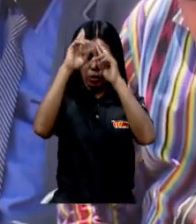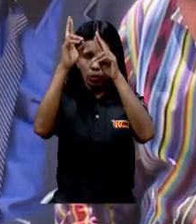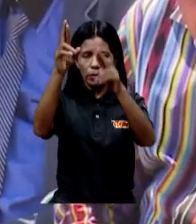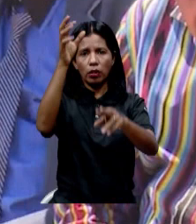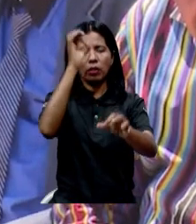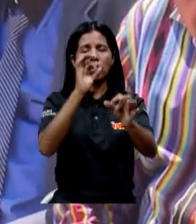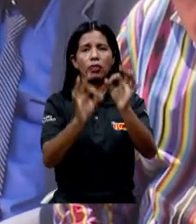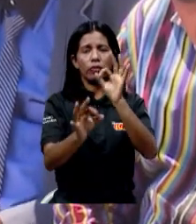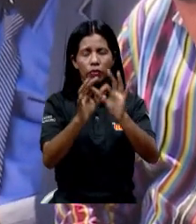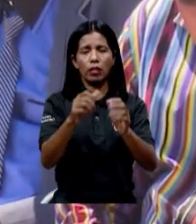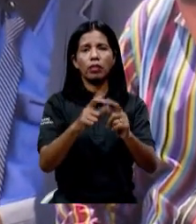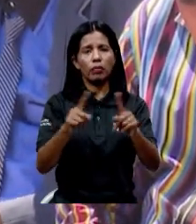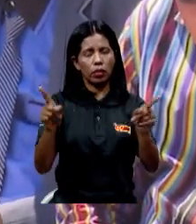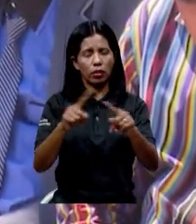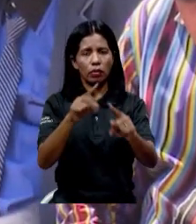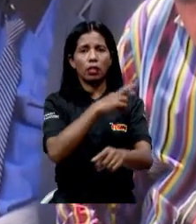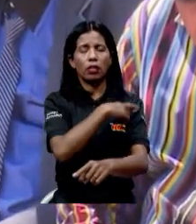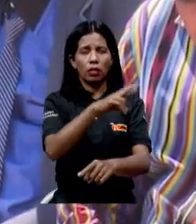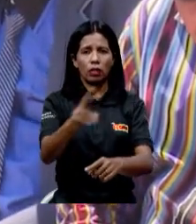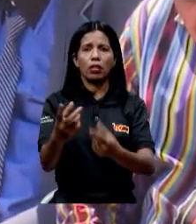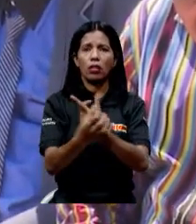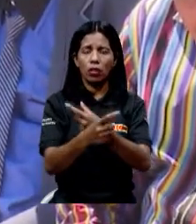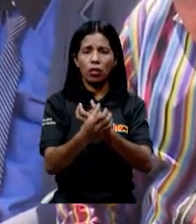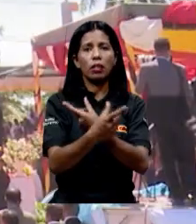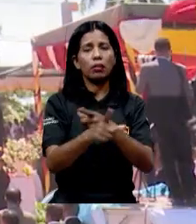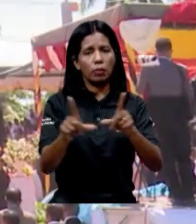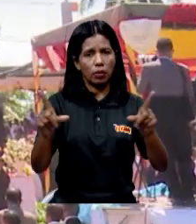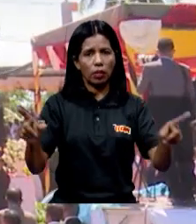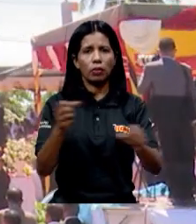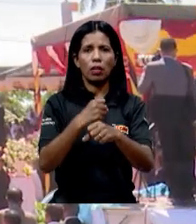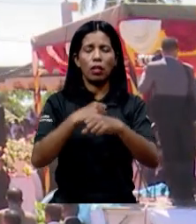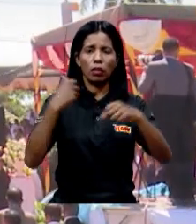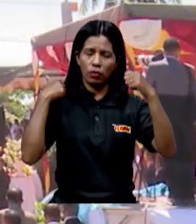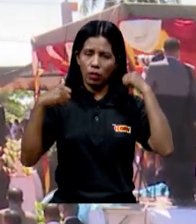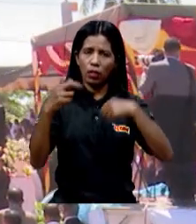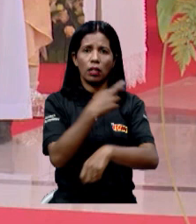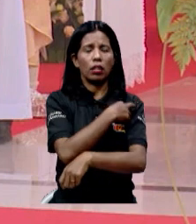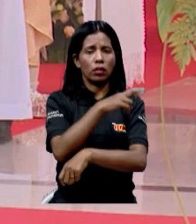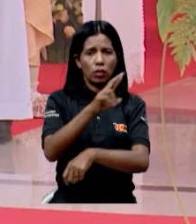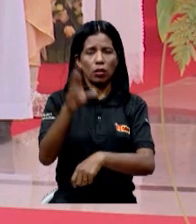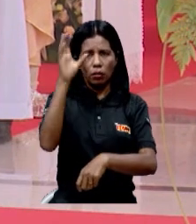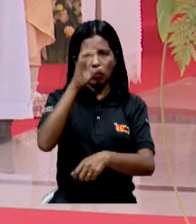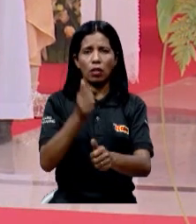nebe sira ni organização e a liberdade, ato halau atividade religioso sira, nebe buka